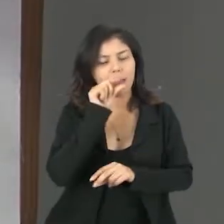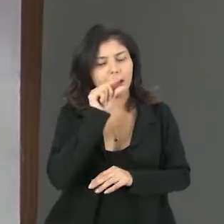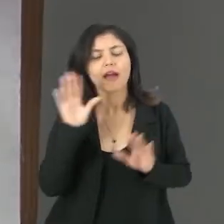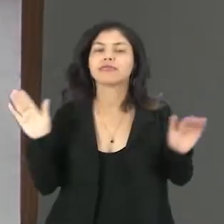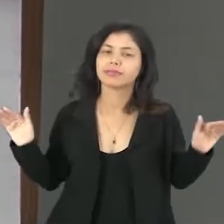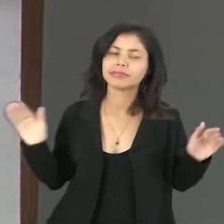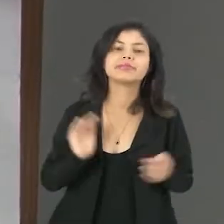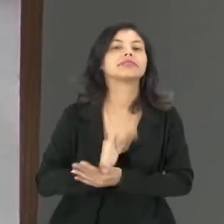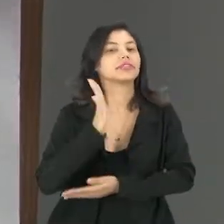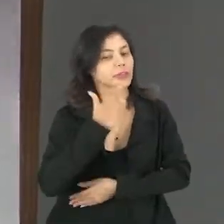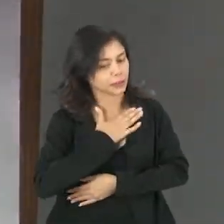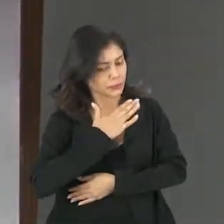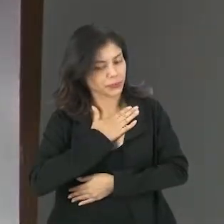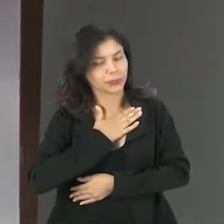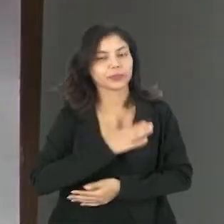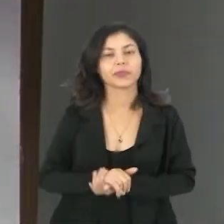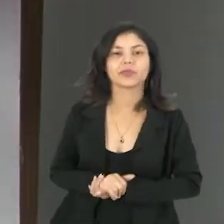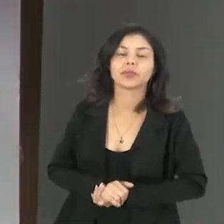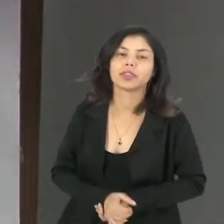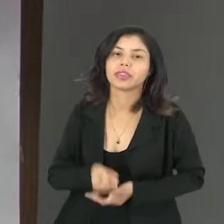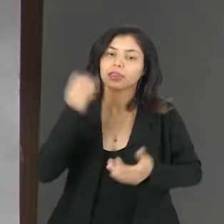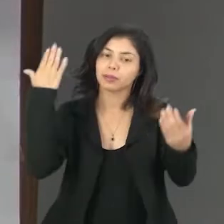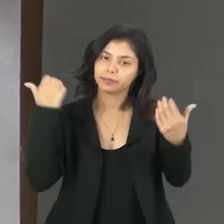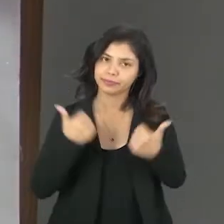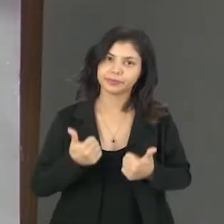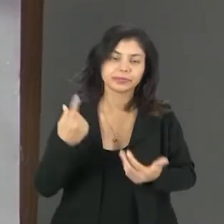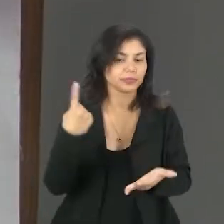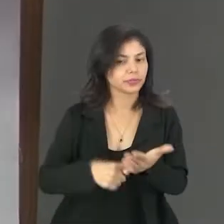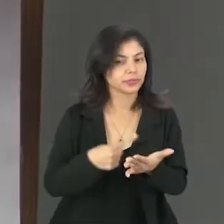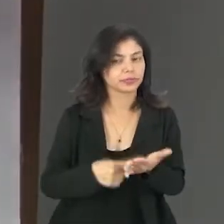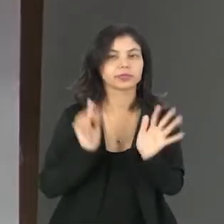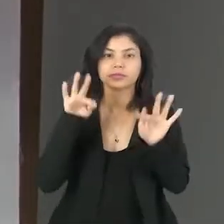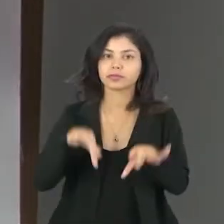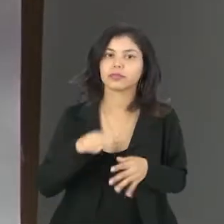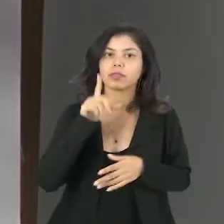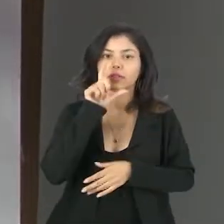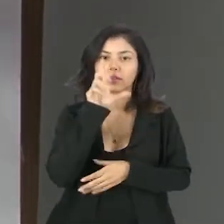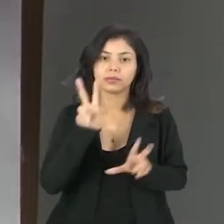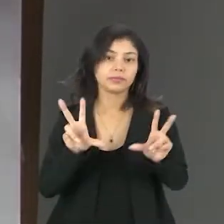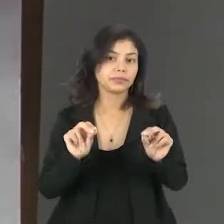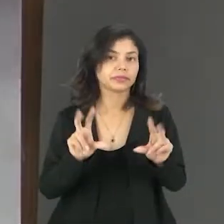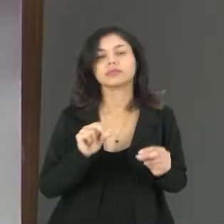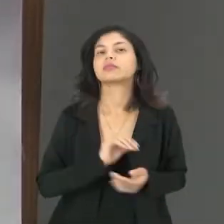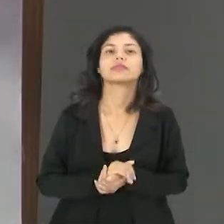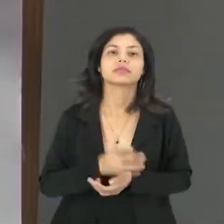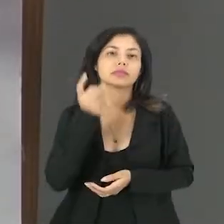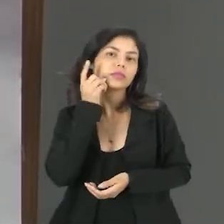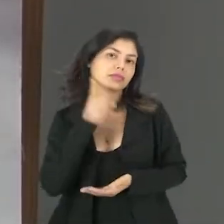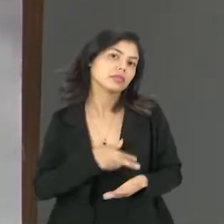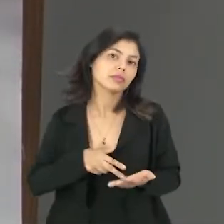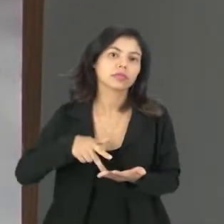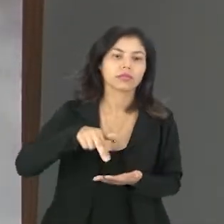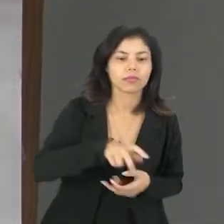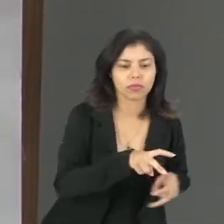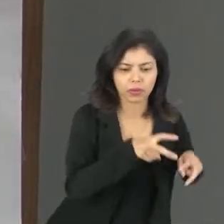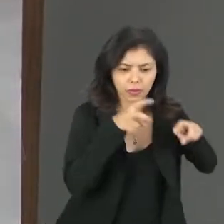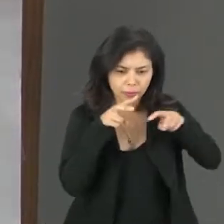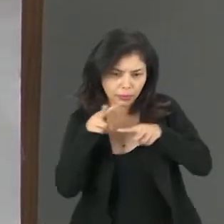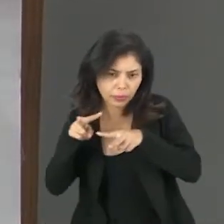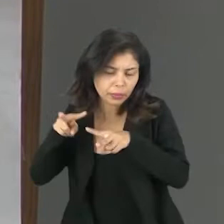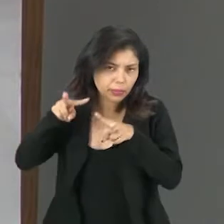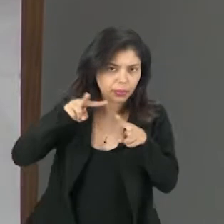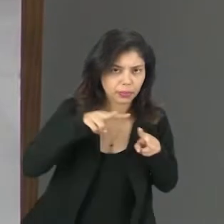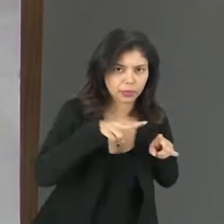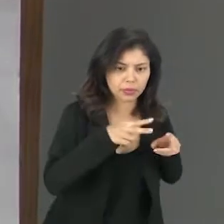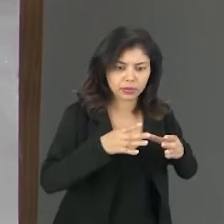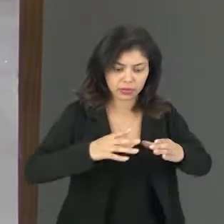já sabe são os meus está feito concluiu a águia dias depois andando a caça a